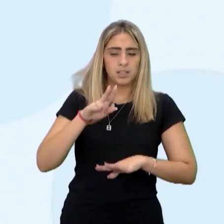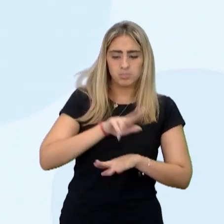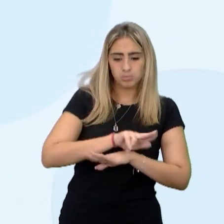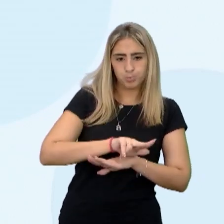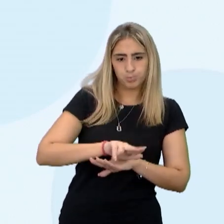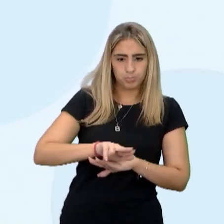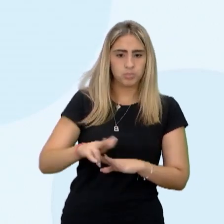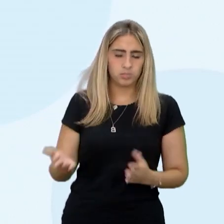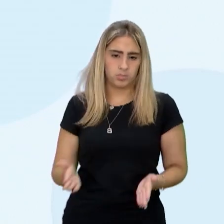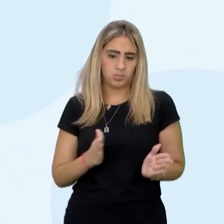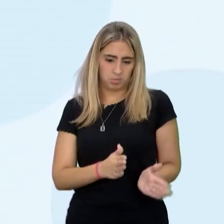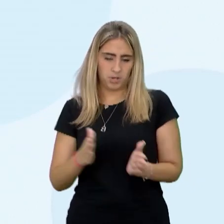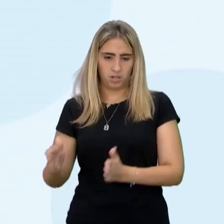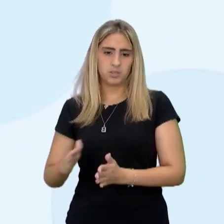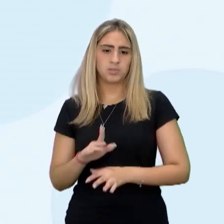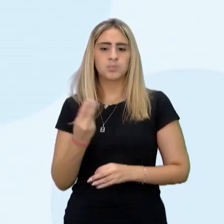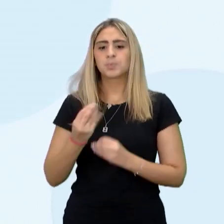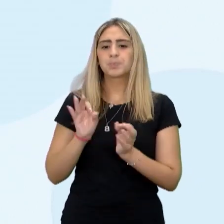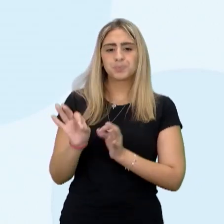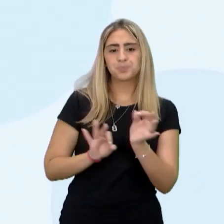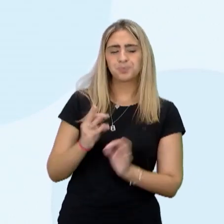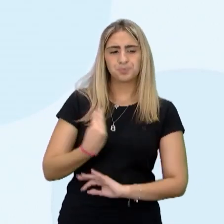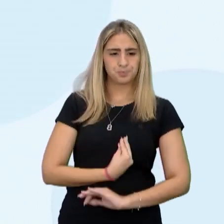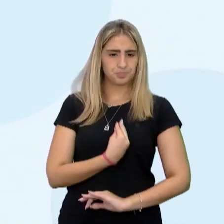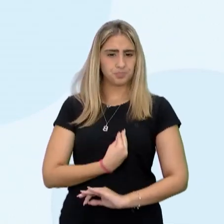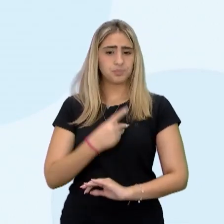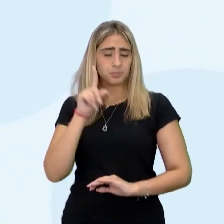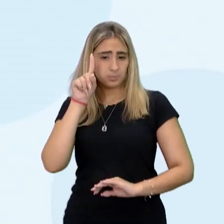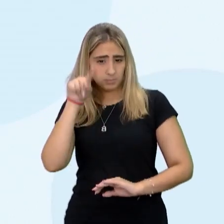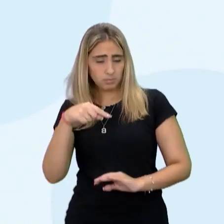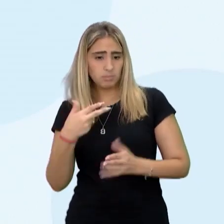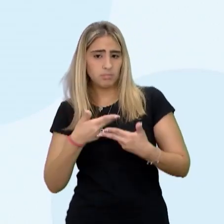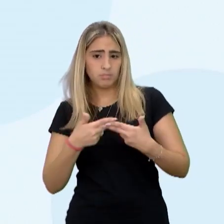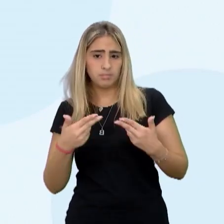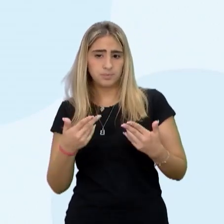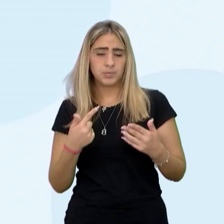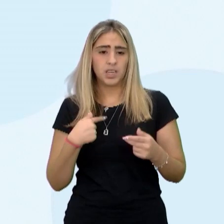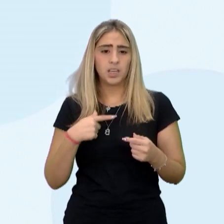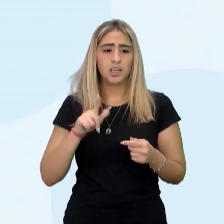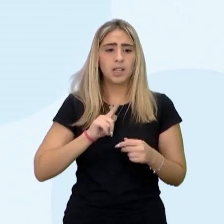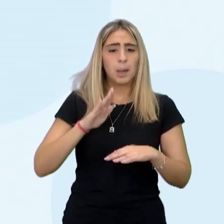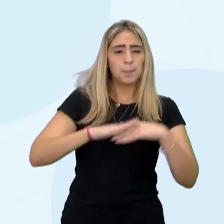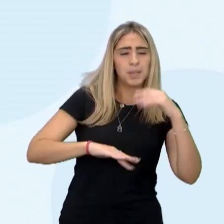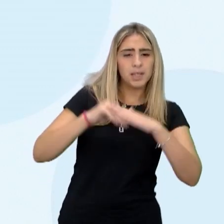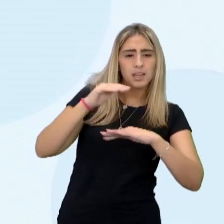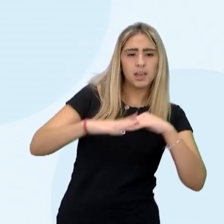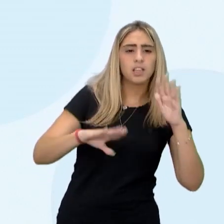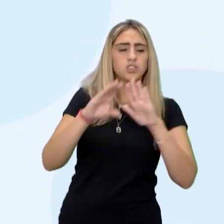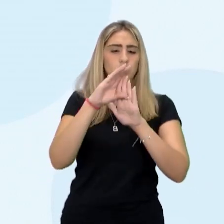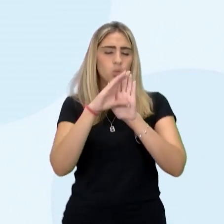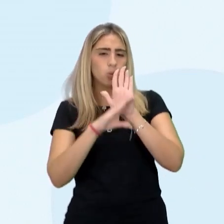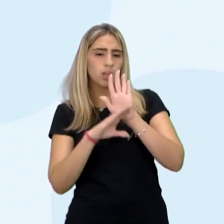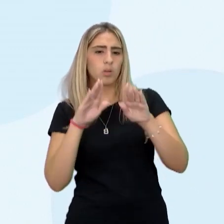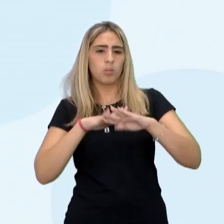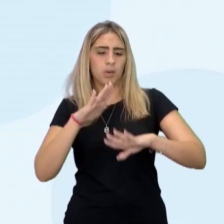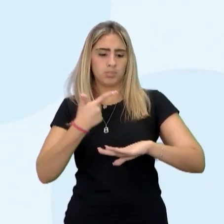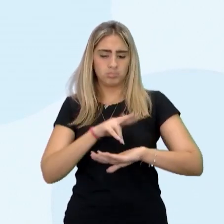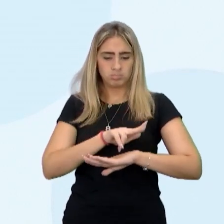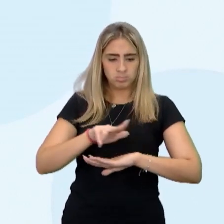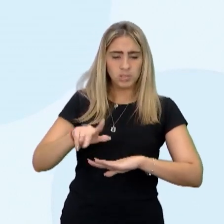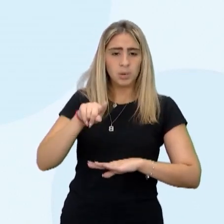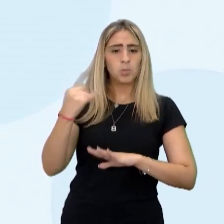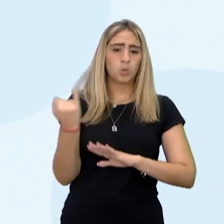mas como o projeto de vida é um componente que também envolve a parte de habilidades do currículo e tudo mais, é